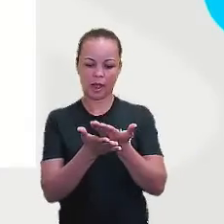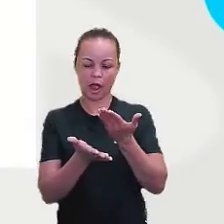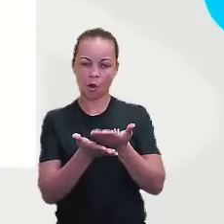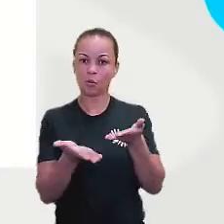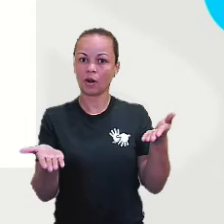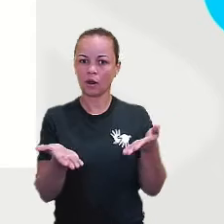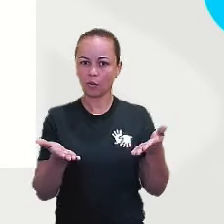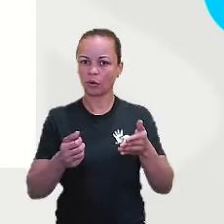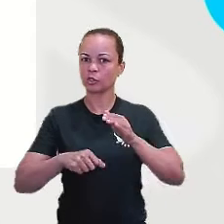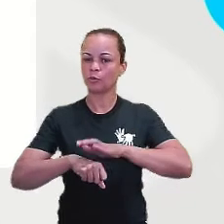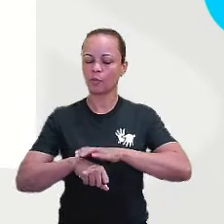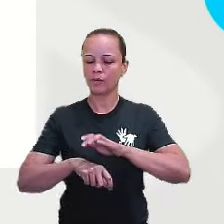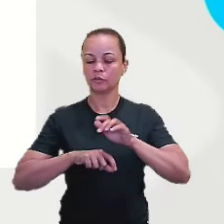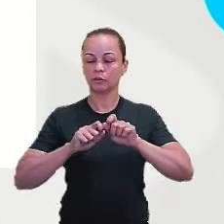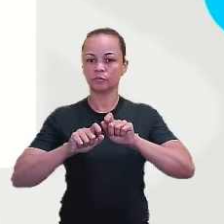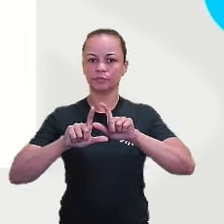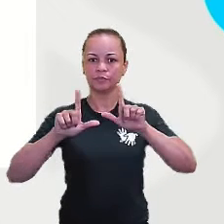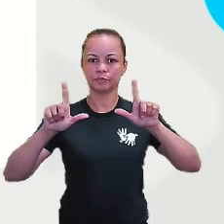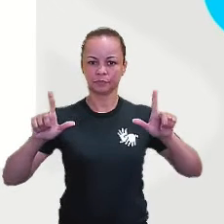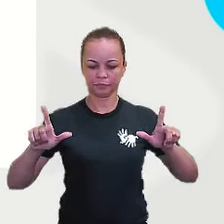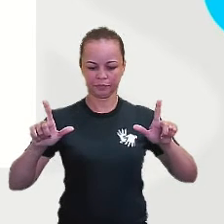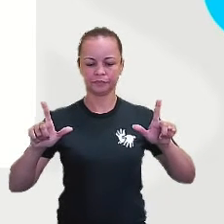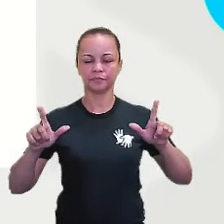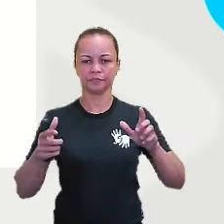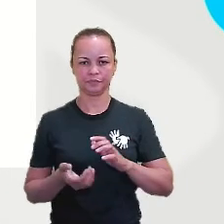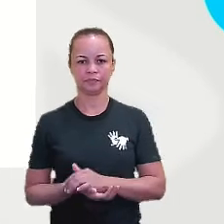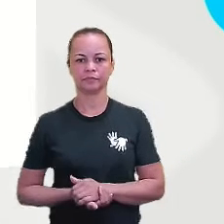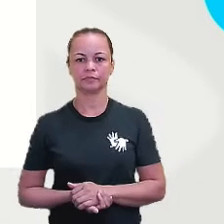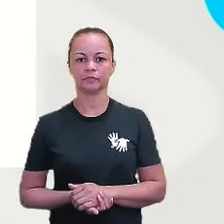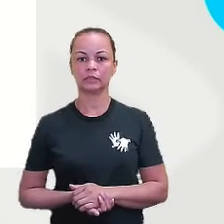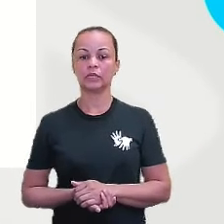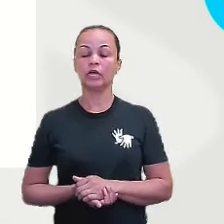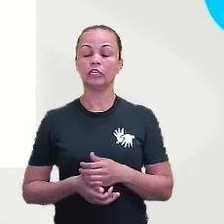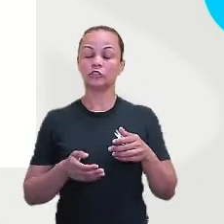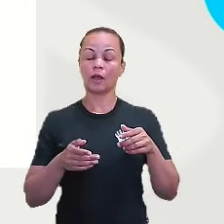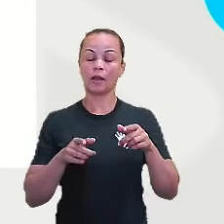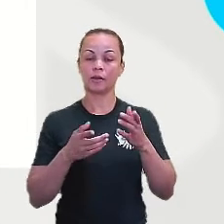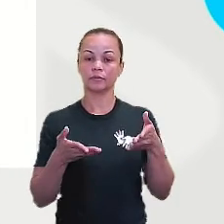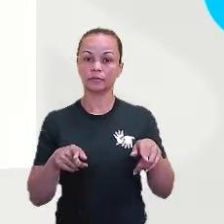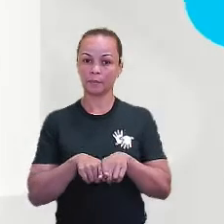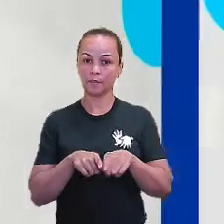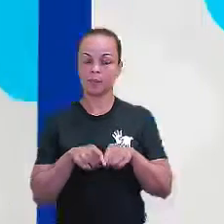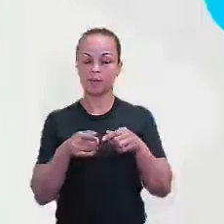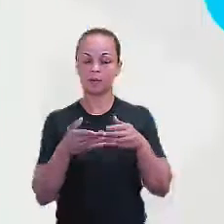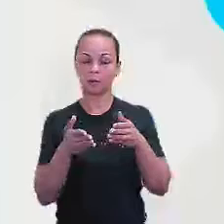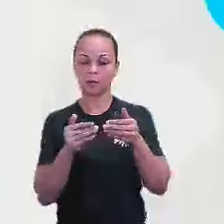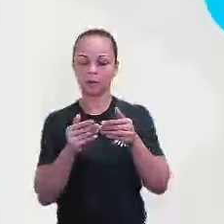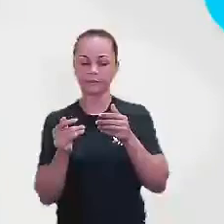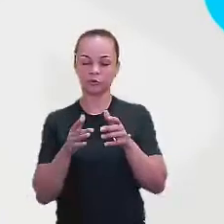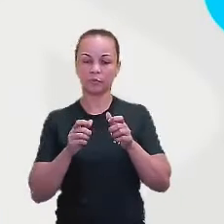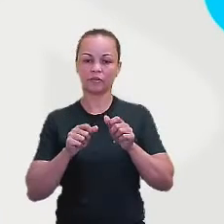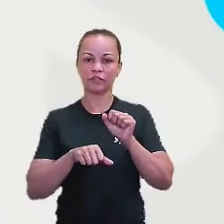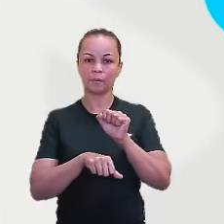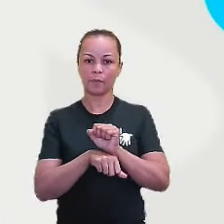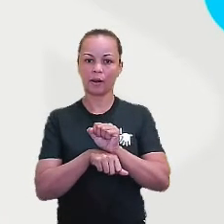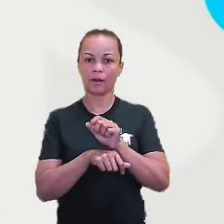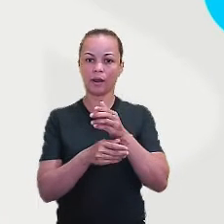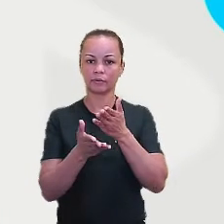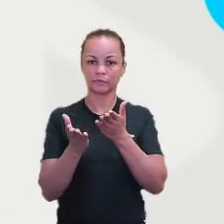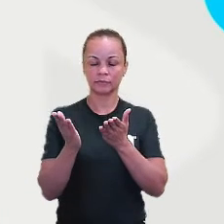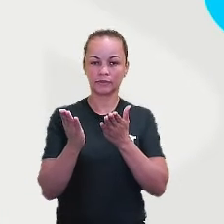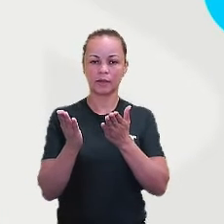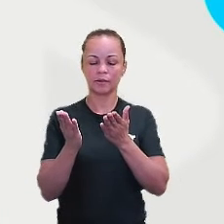momento, vou pedir para a produção abrir essa imagem aí. E isso, já vou pedir para a produção ficar com essa imagem aí paradinha. E vamos